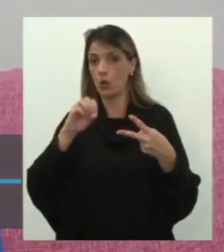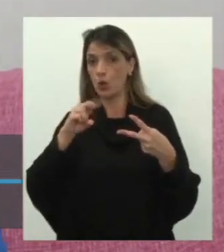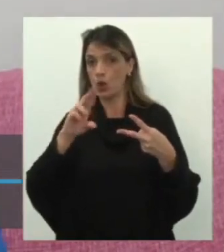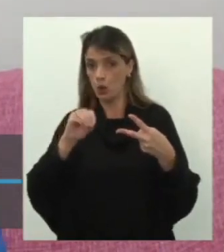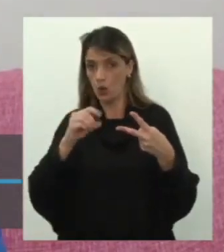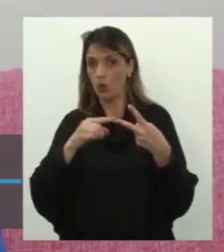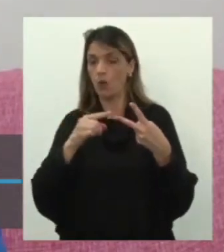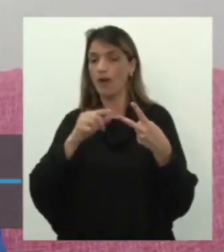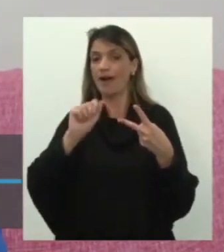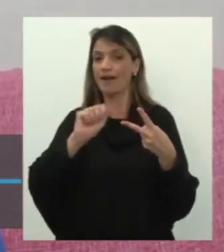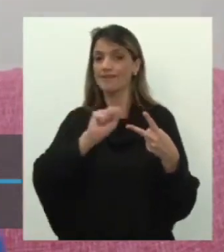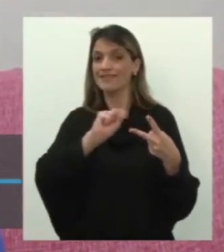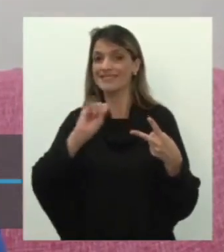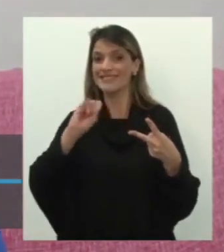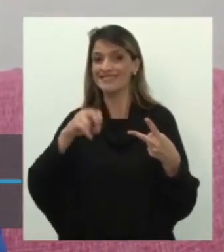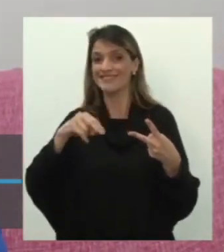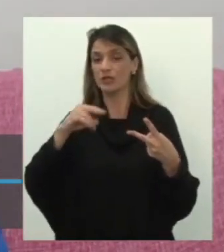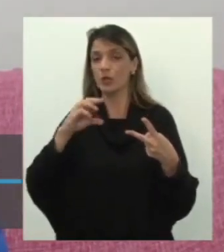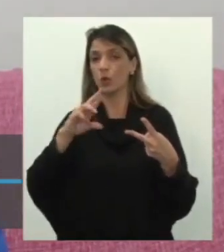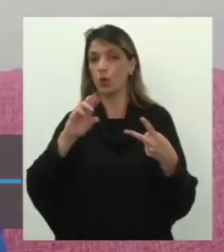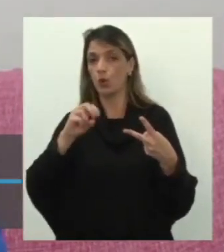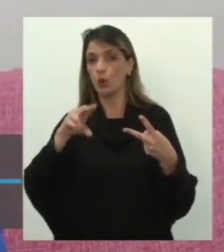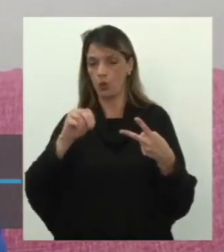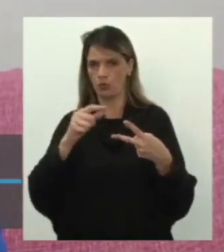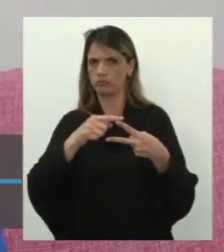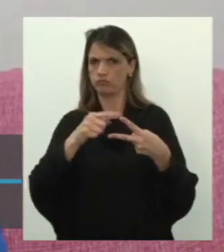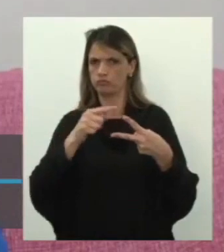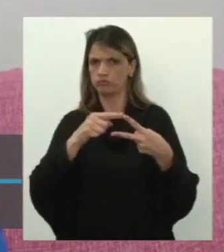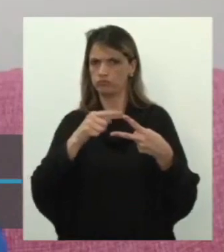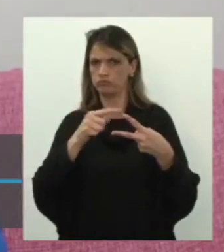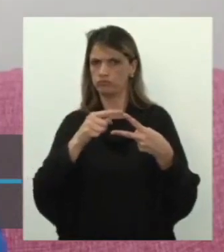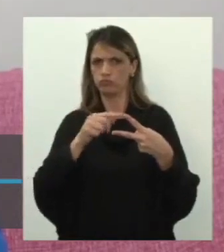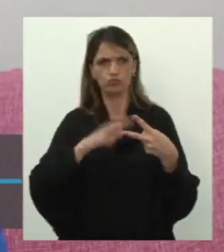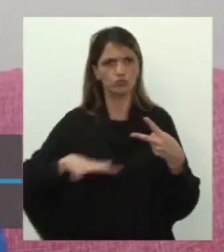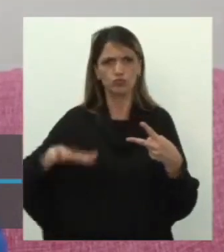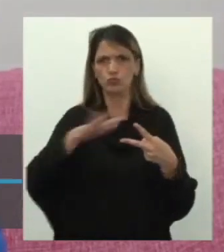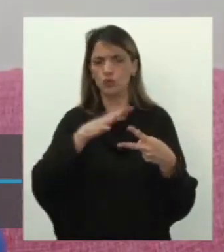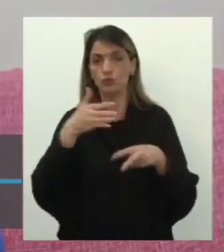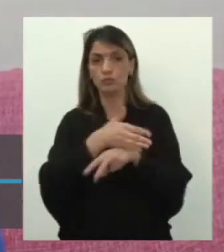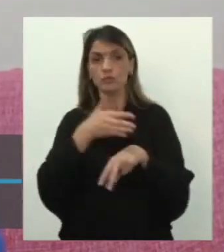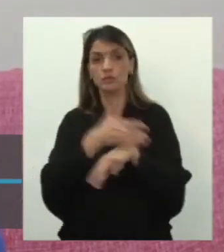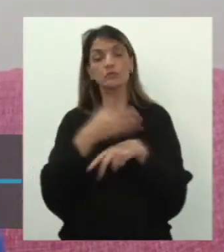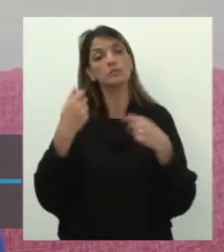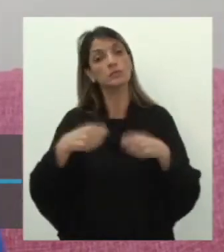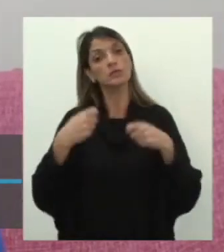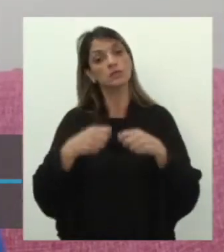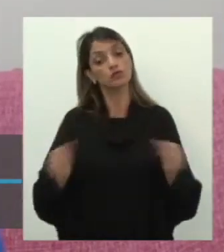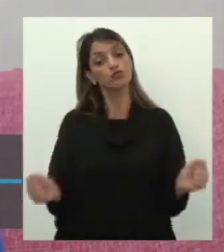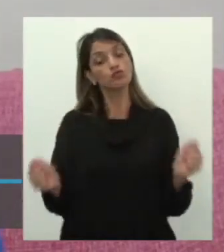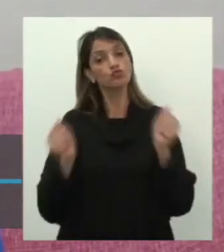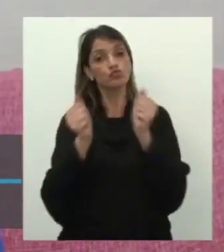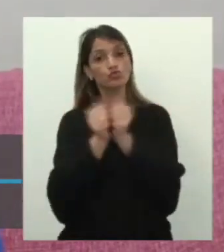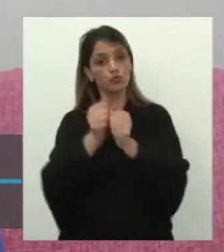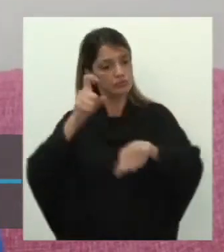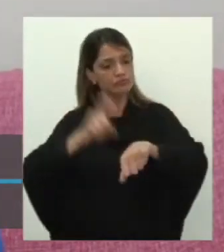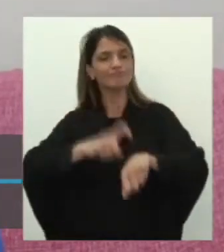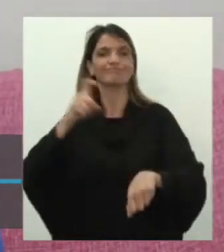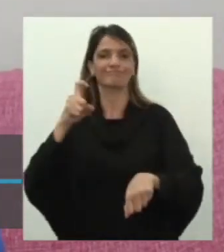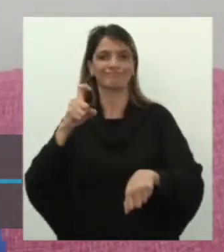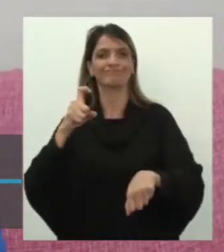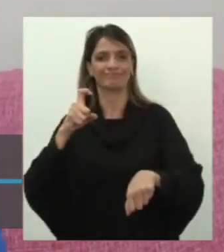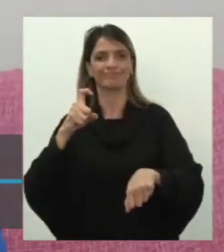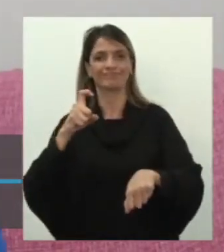ambientes assíncronos. Nos ambientes síncronos, todos os participantes precisam estar juntos ao mesmo